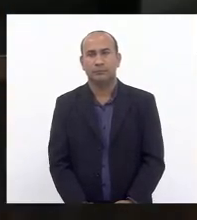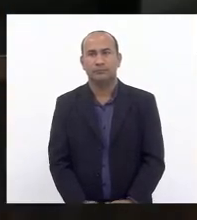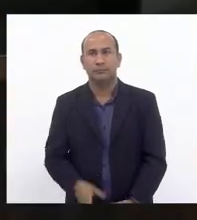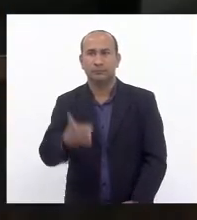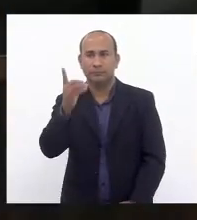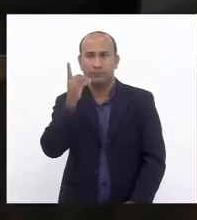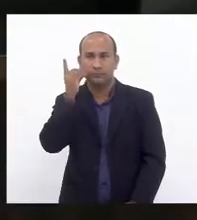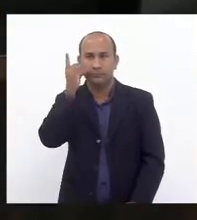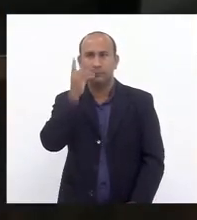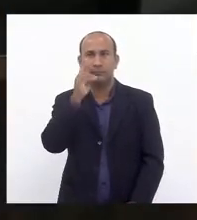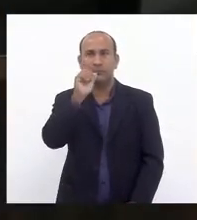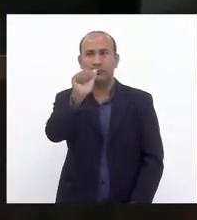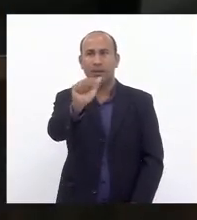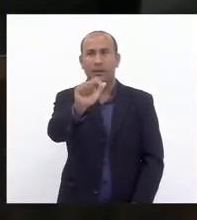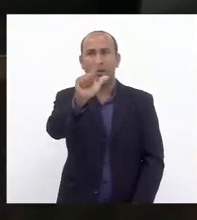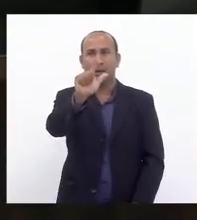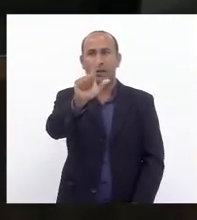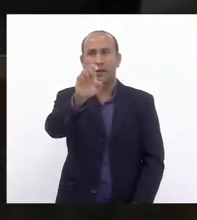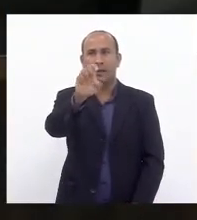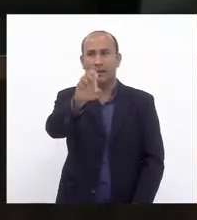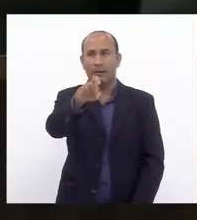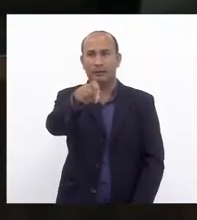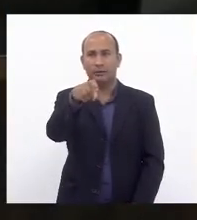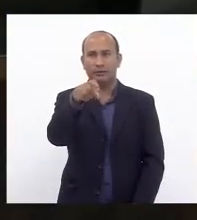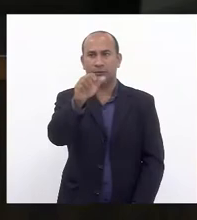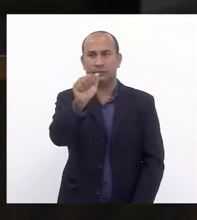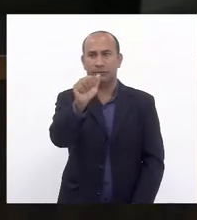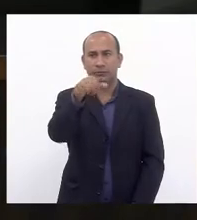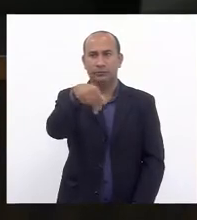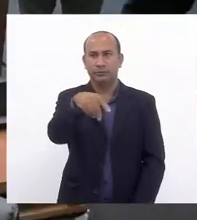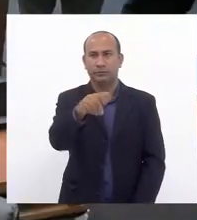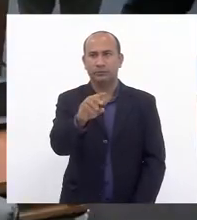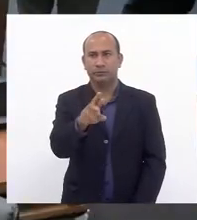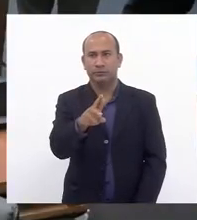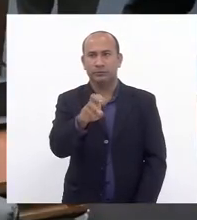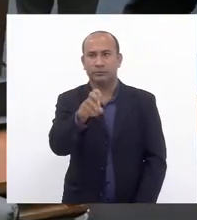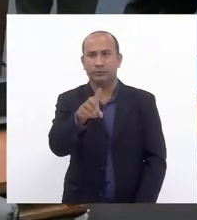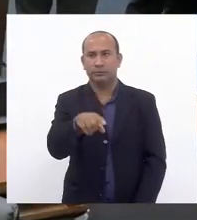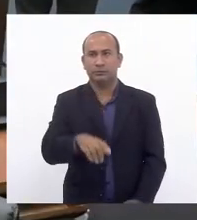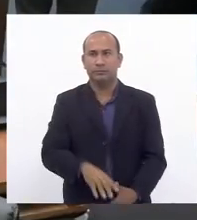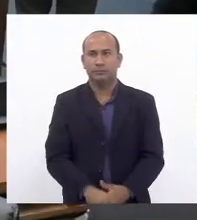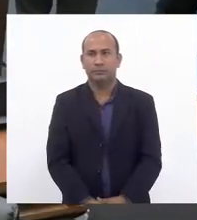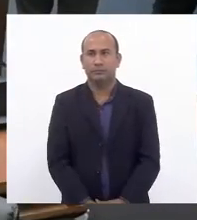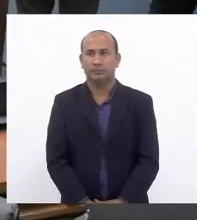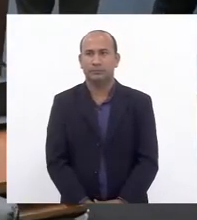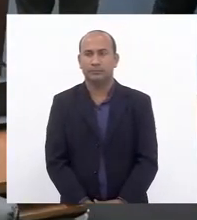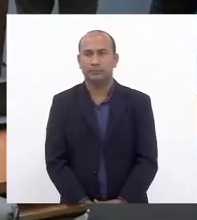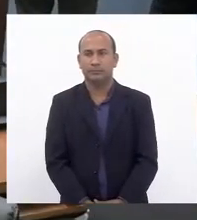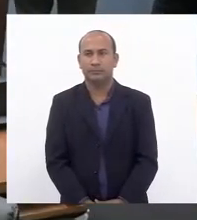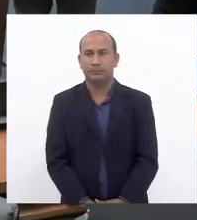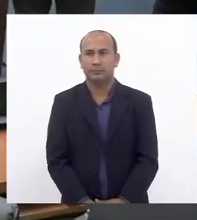Deputado Alexandre Freitas, por favor. Afinal, eu concedo Vossa Excelência. Obrigado.